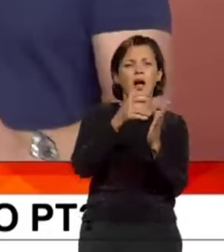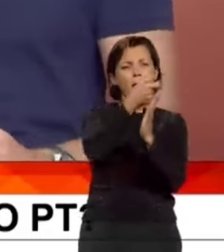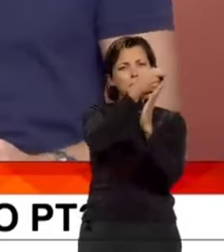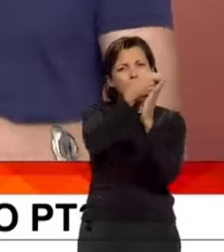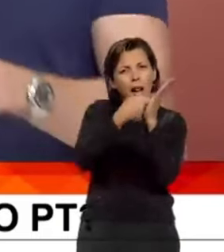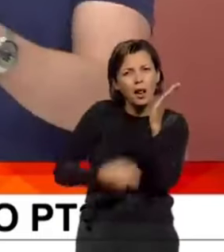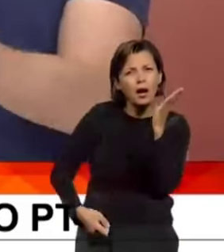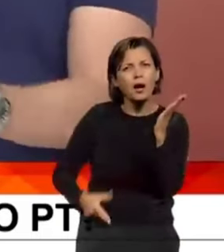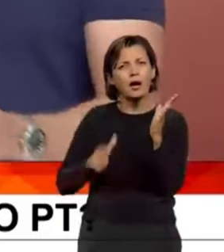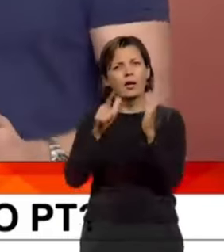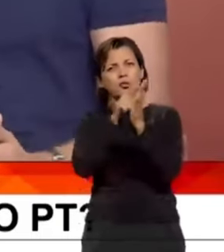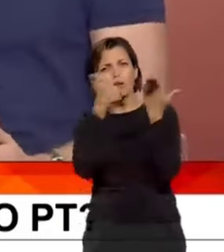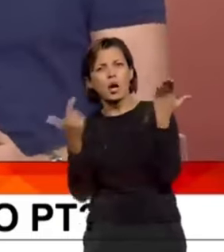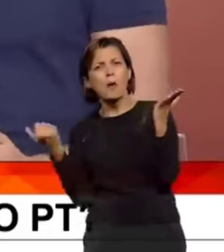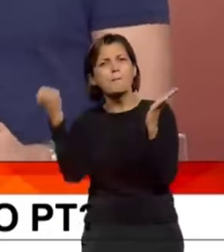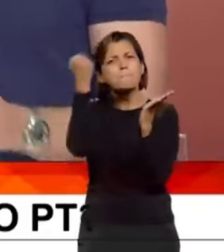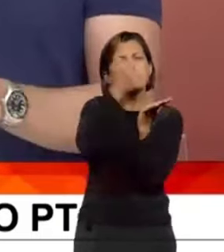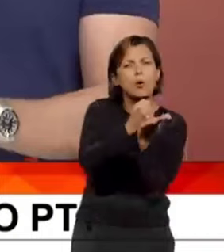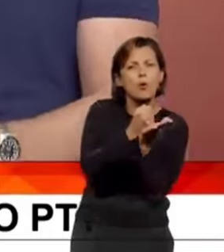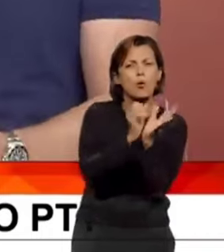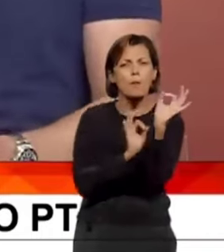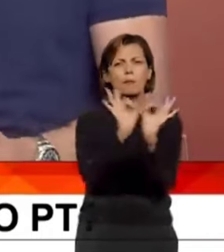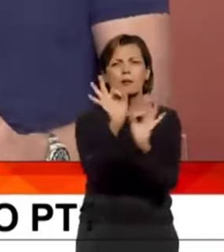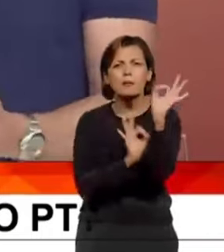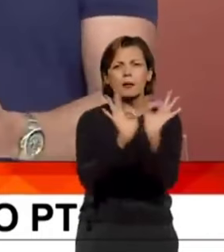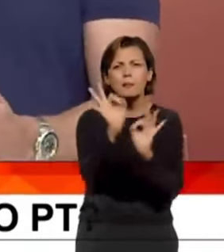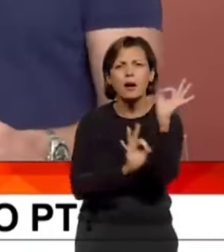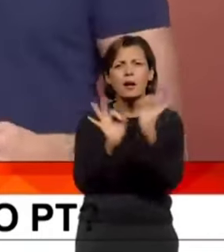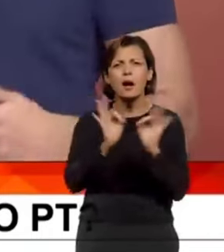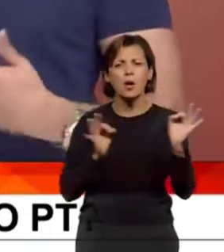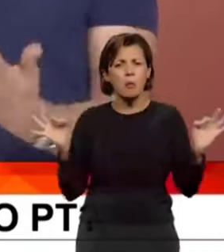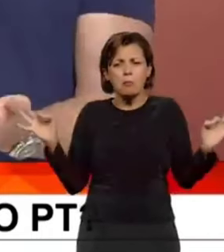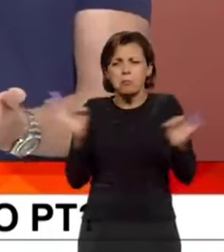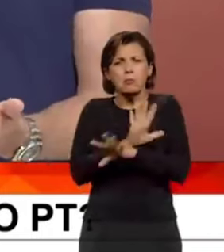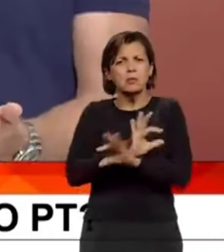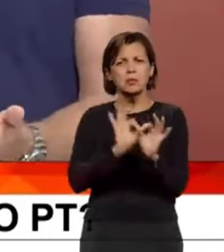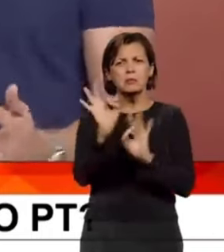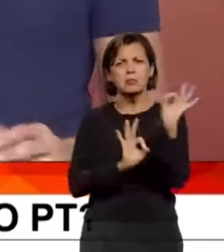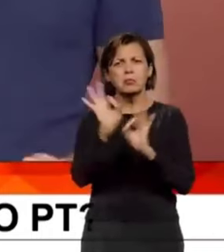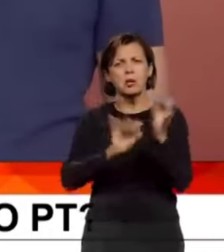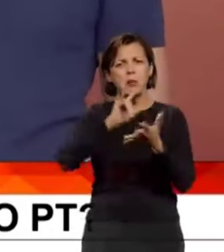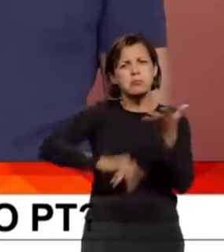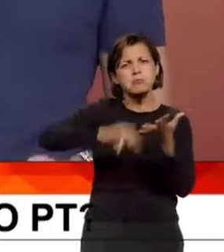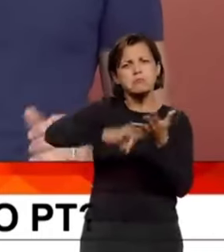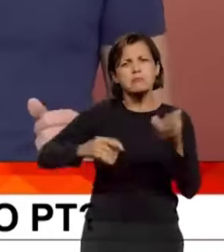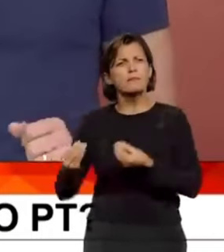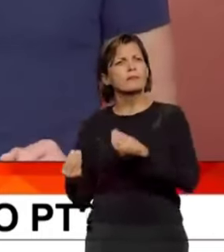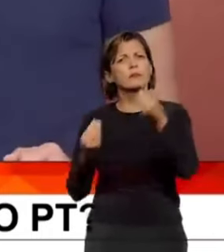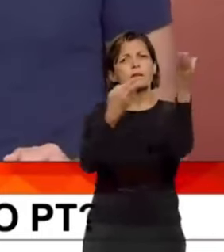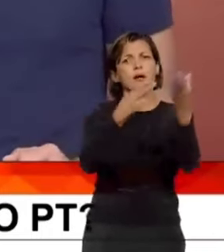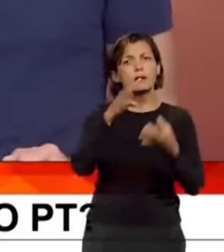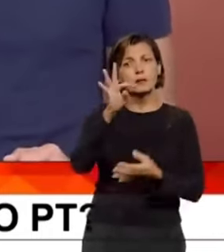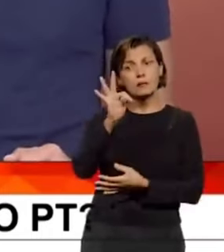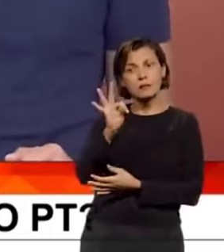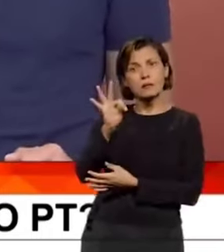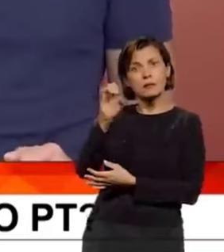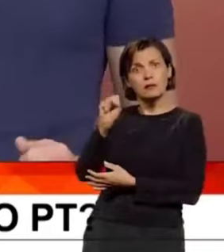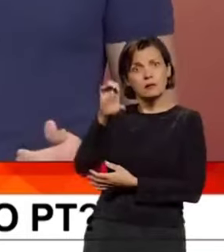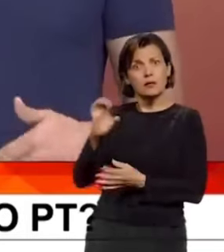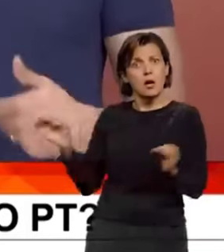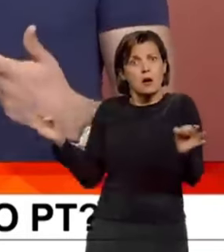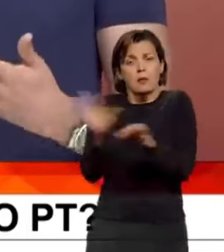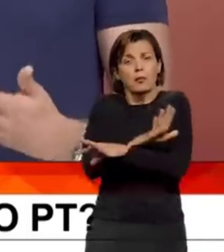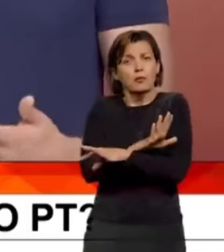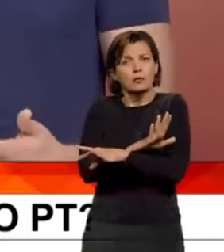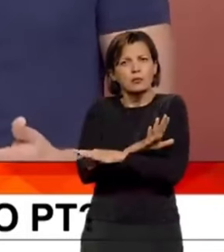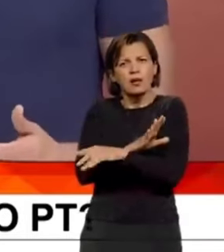dias para fazer uma ata precisa para fazer uma convenção os caras fizeram em poucas horas tentando me derrubar eu duvido que ele ia ler gente mais